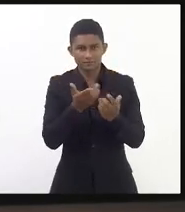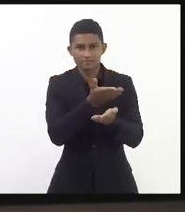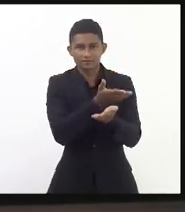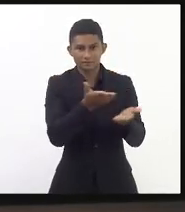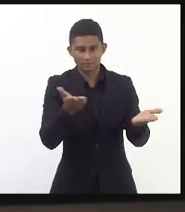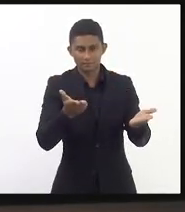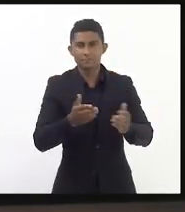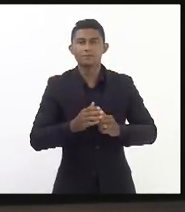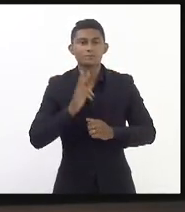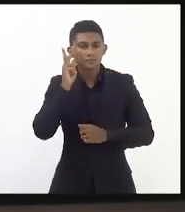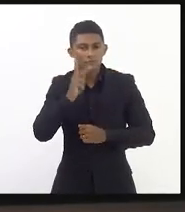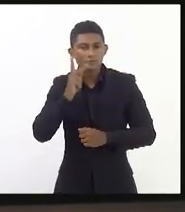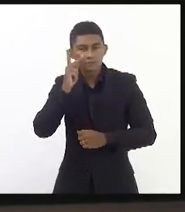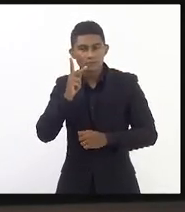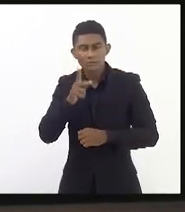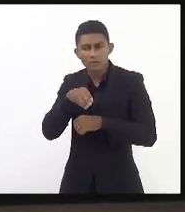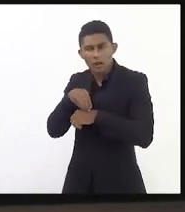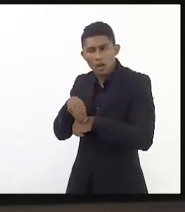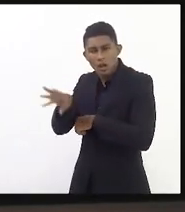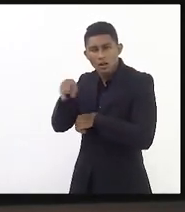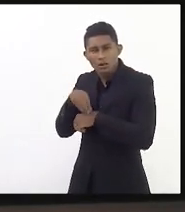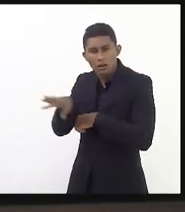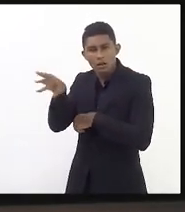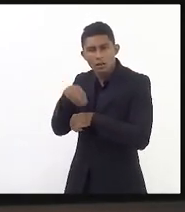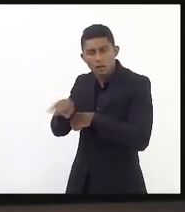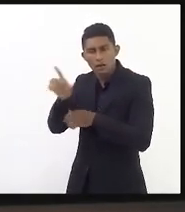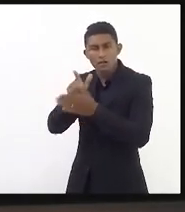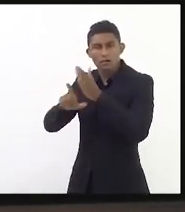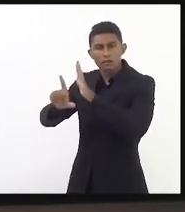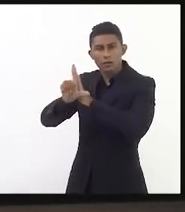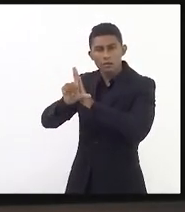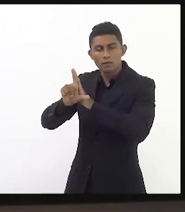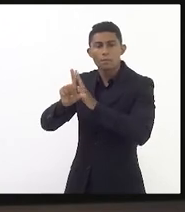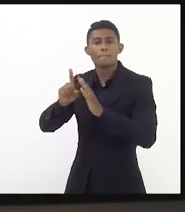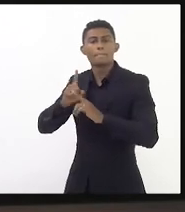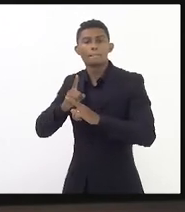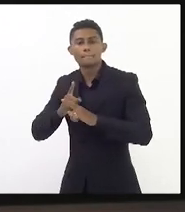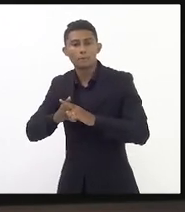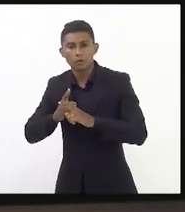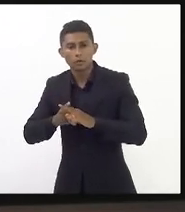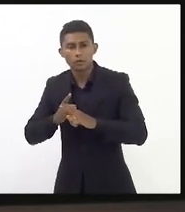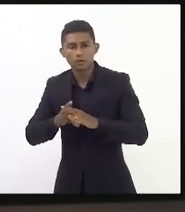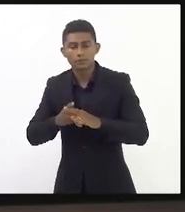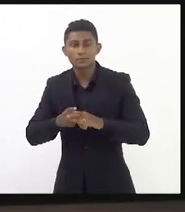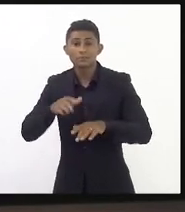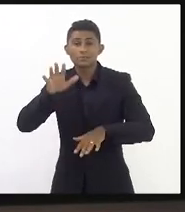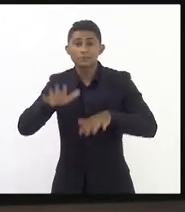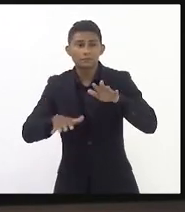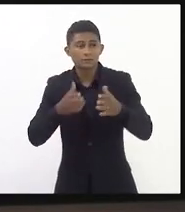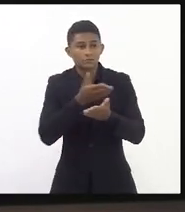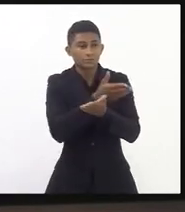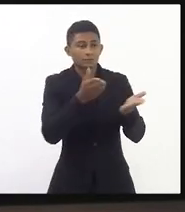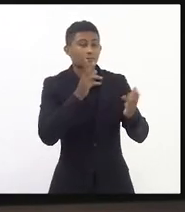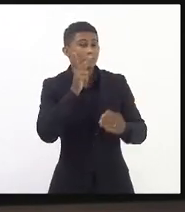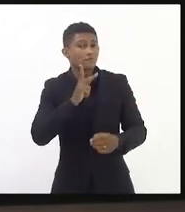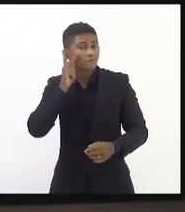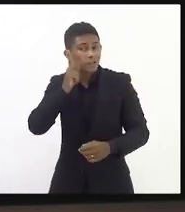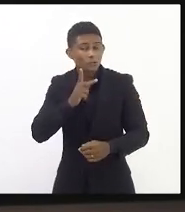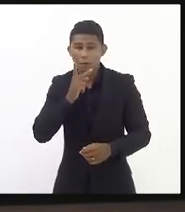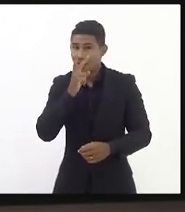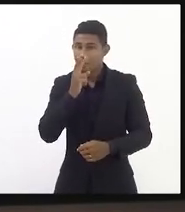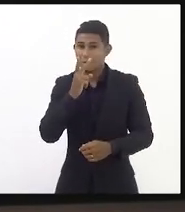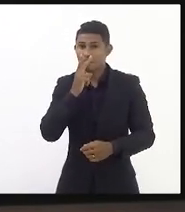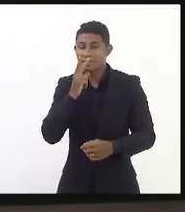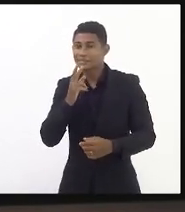do nosso estado indicações legislativas porque não tem aquele acesso e muitas das vezes as nossas vozes, quando